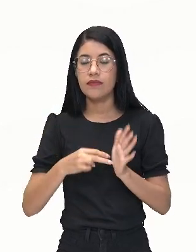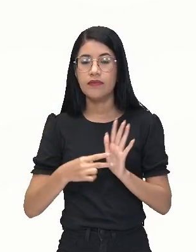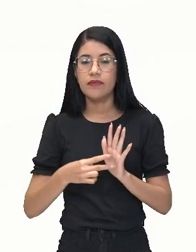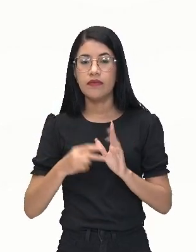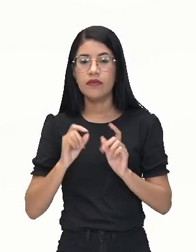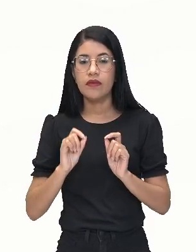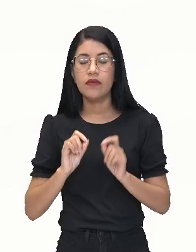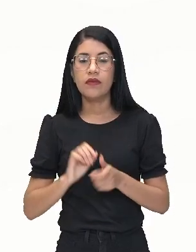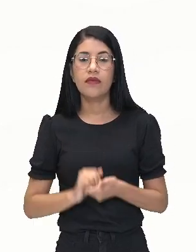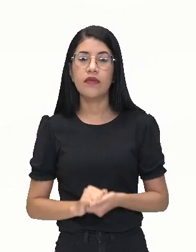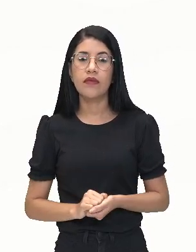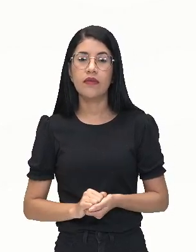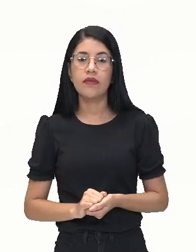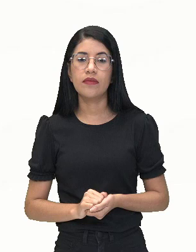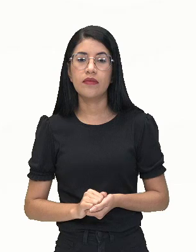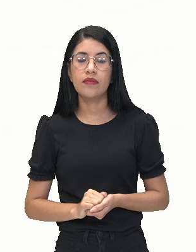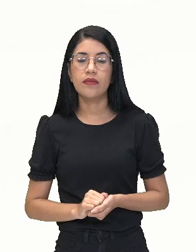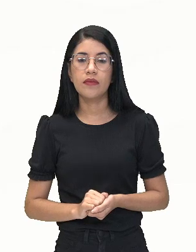que